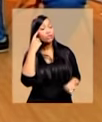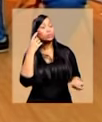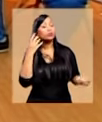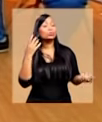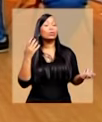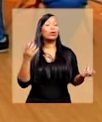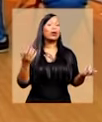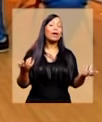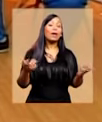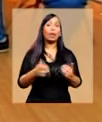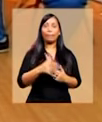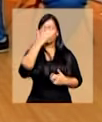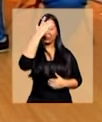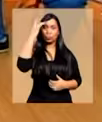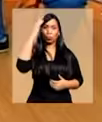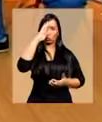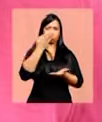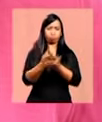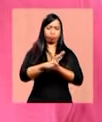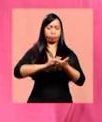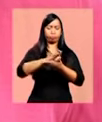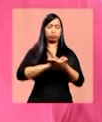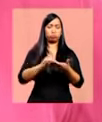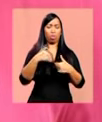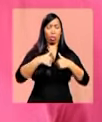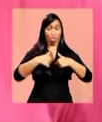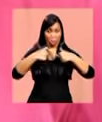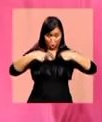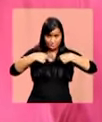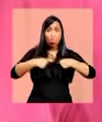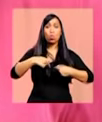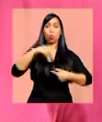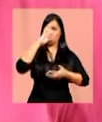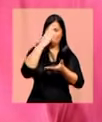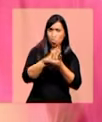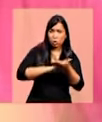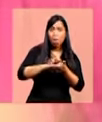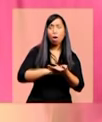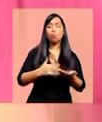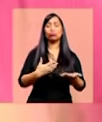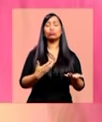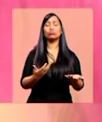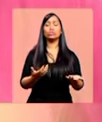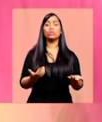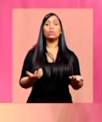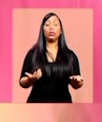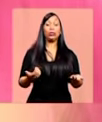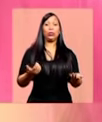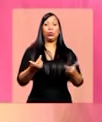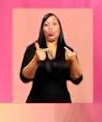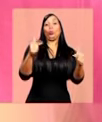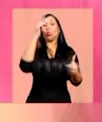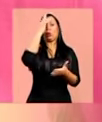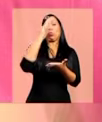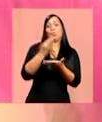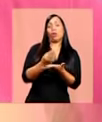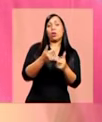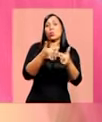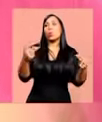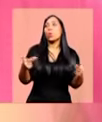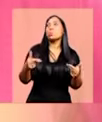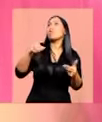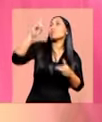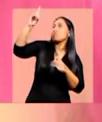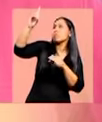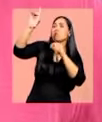que o ateu, da forma que eu sou ateu, né, da forma que eu me considero ateu, que eu não tenho fé